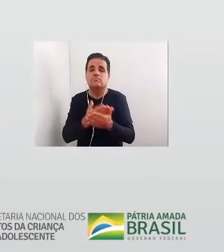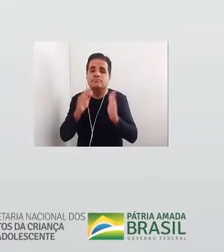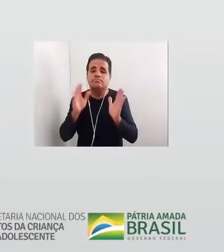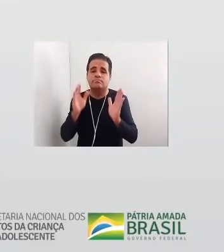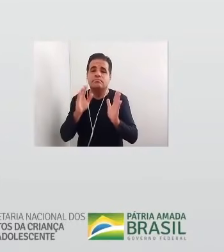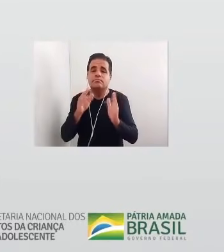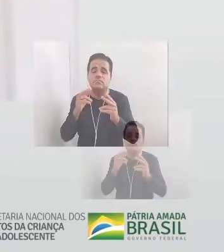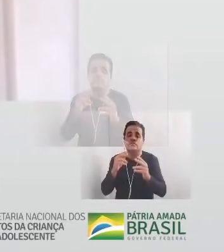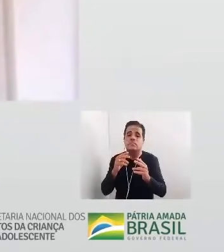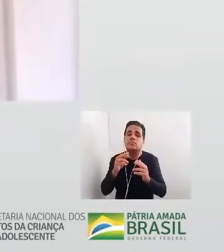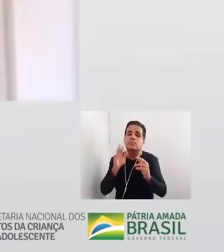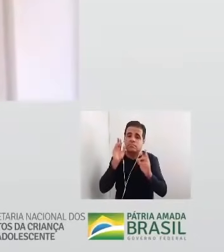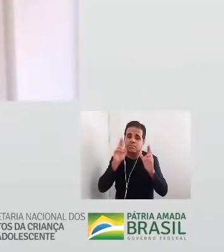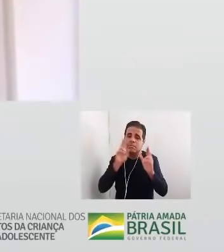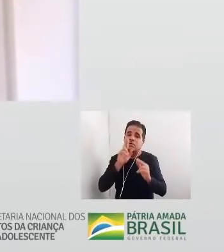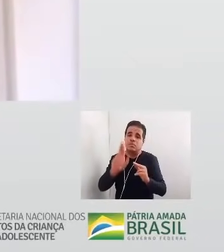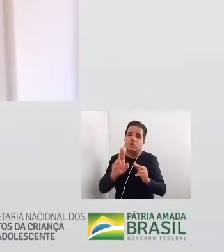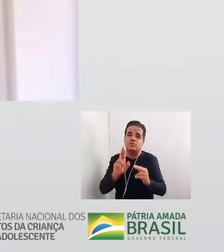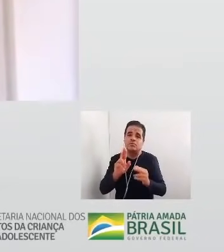Edione.